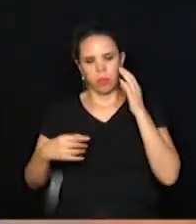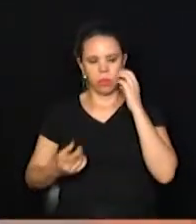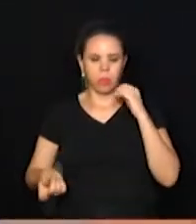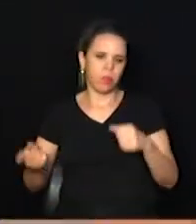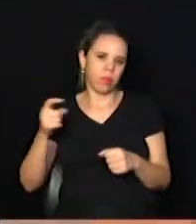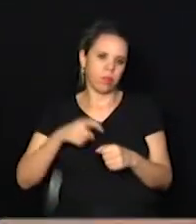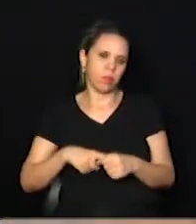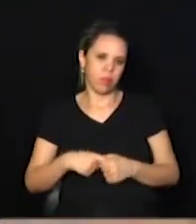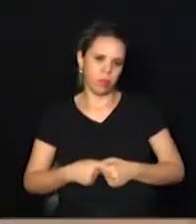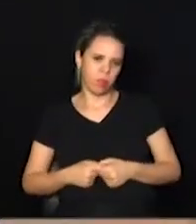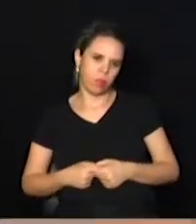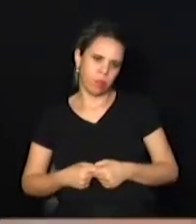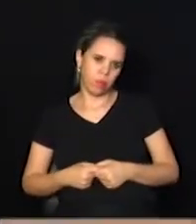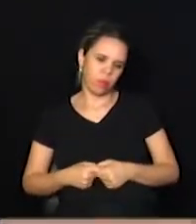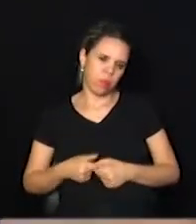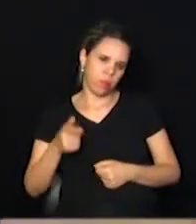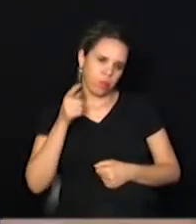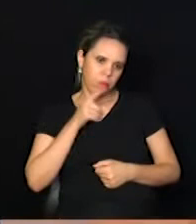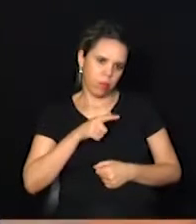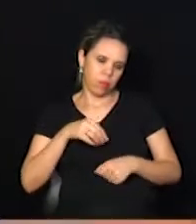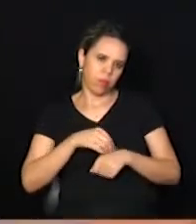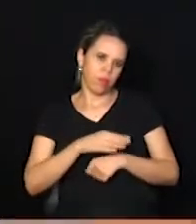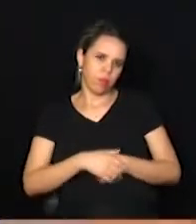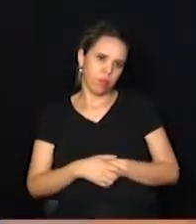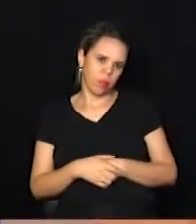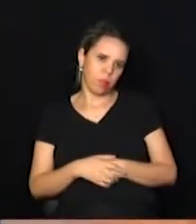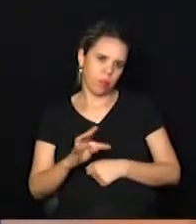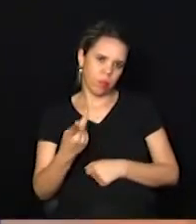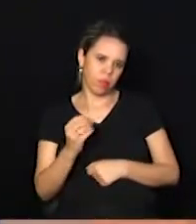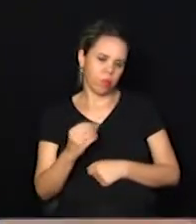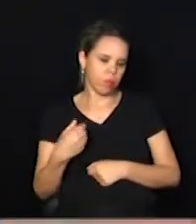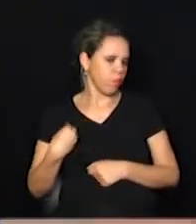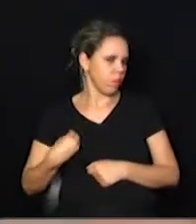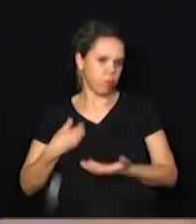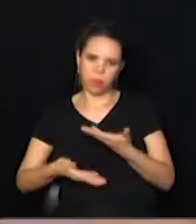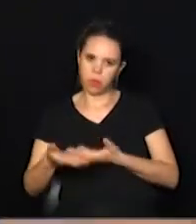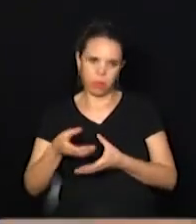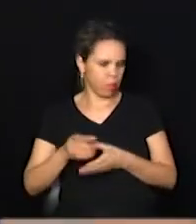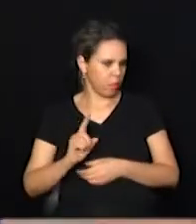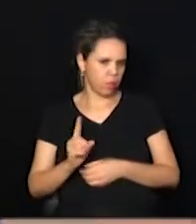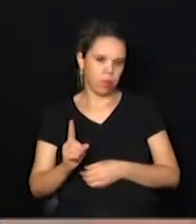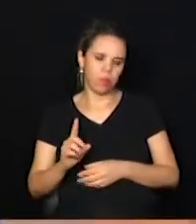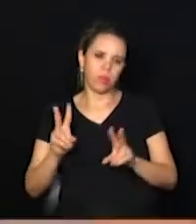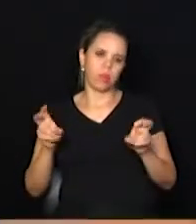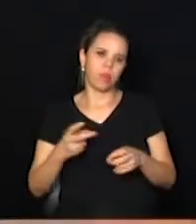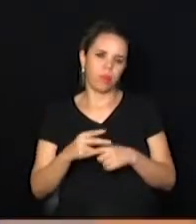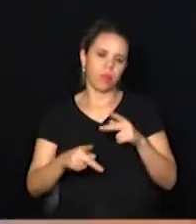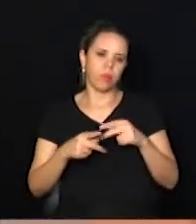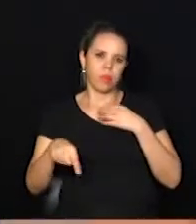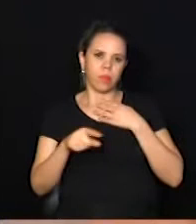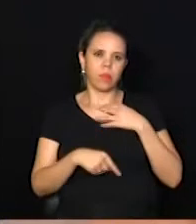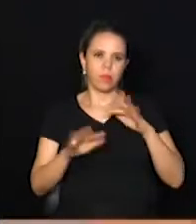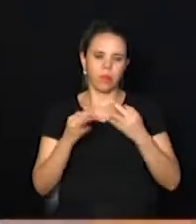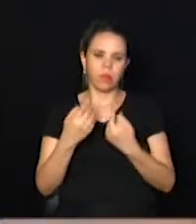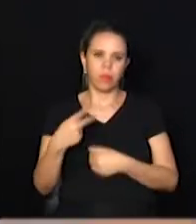retome isso. Nós vamos conseguir trazer o Toninho de volta para o nosso convívio. Sobretudo para aqueles que são da tua